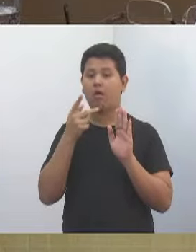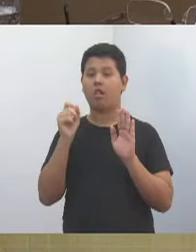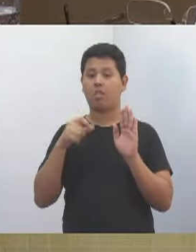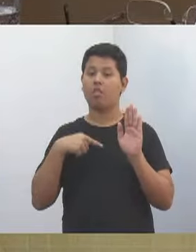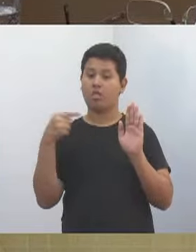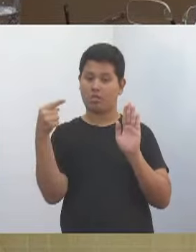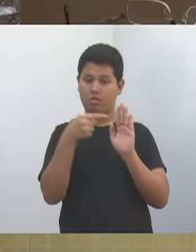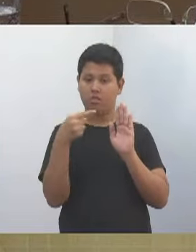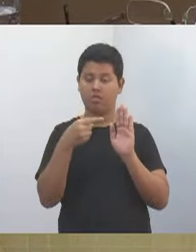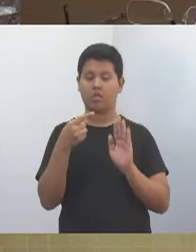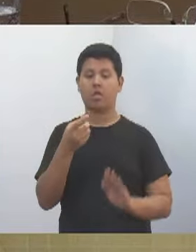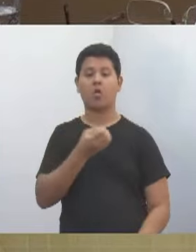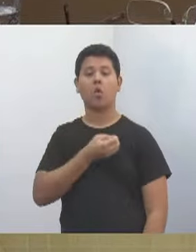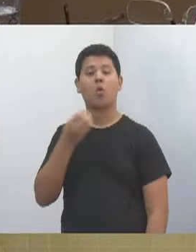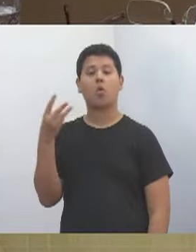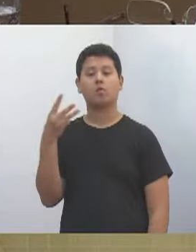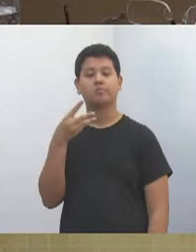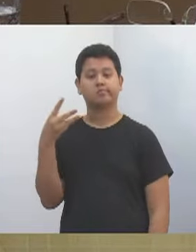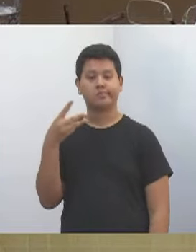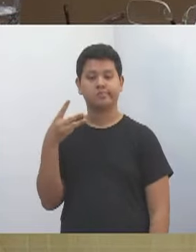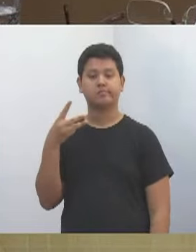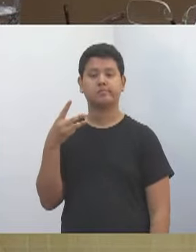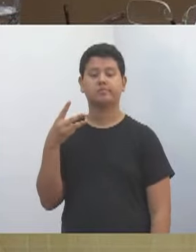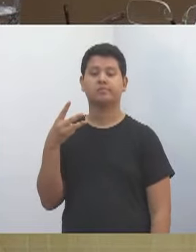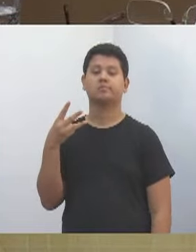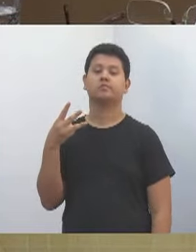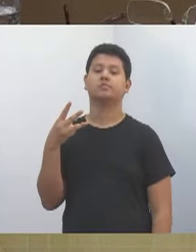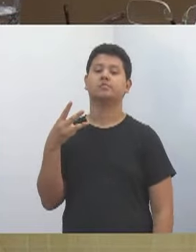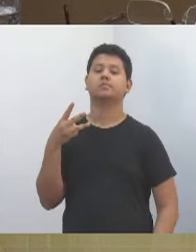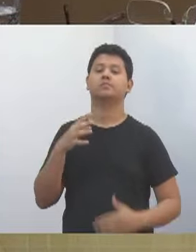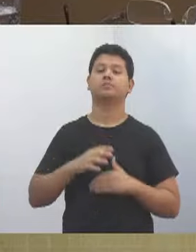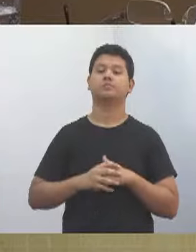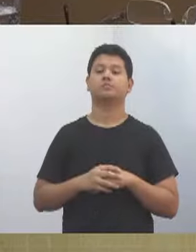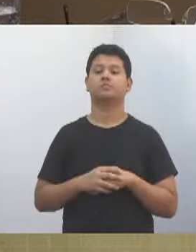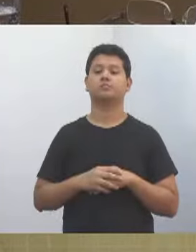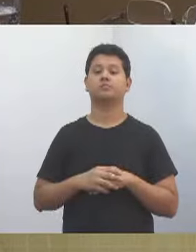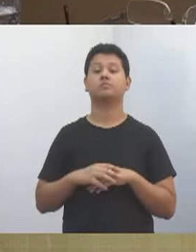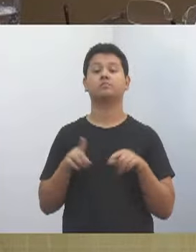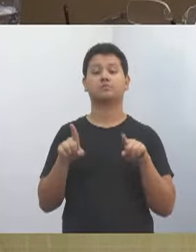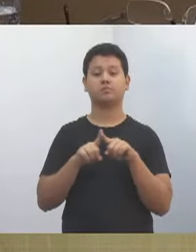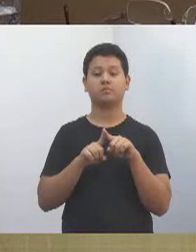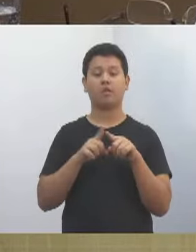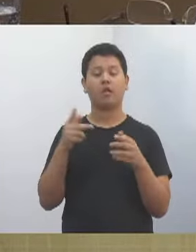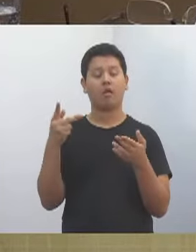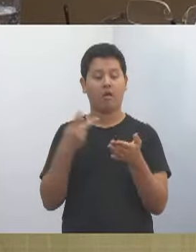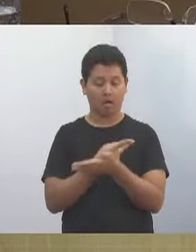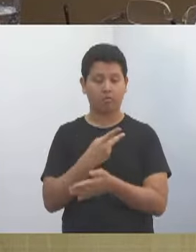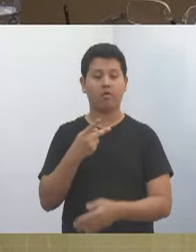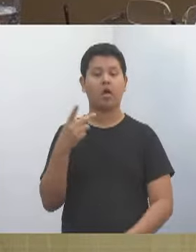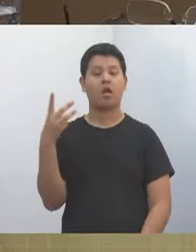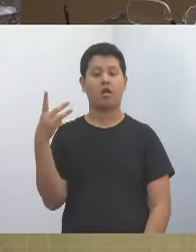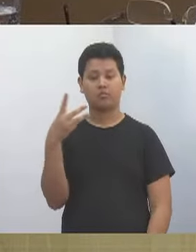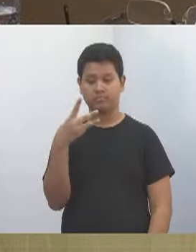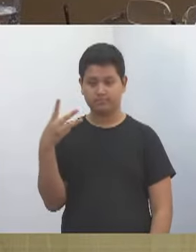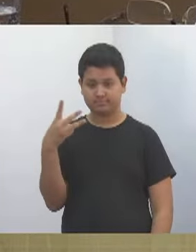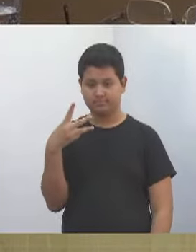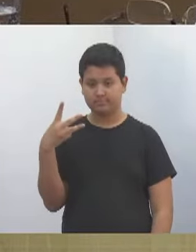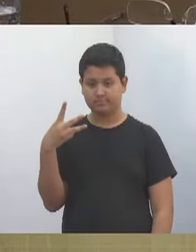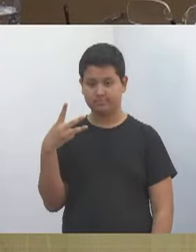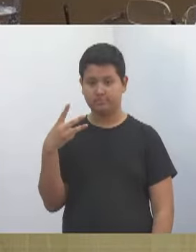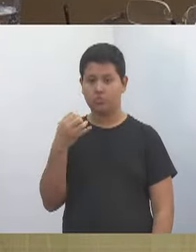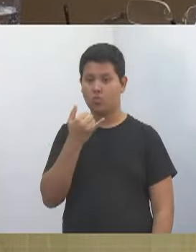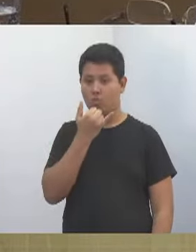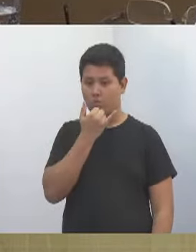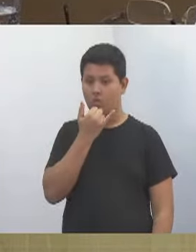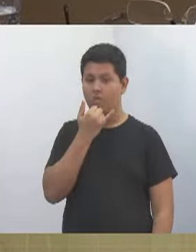consta artigo 33, passa, aliás, artigo 33, na